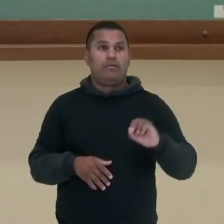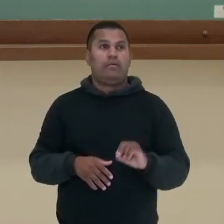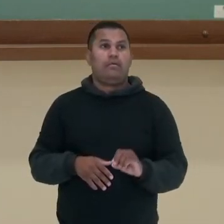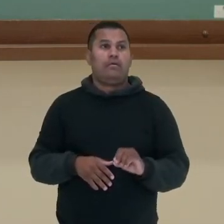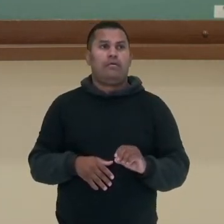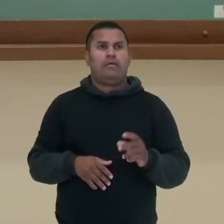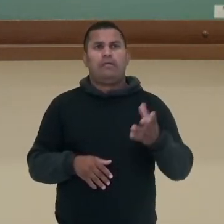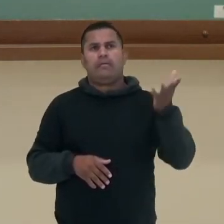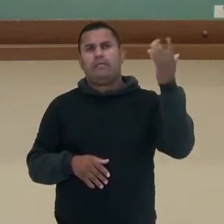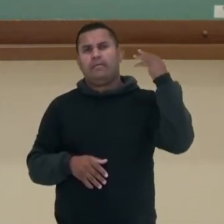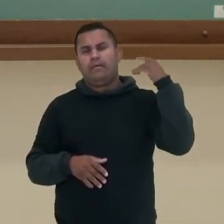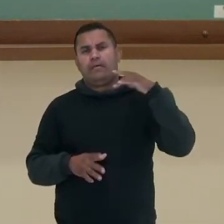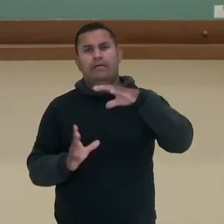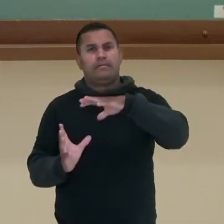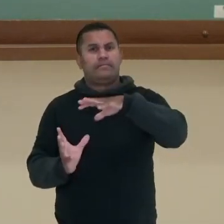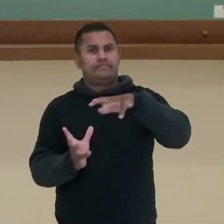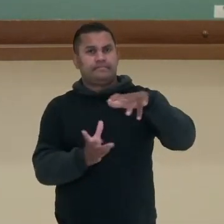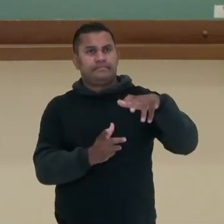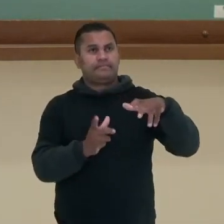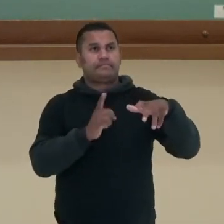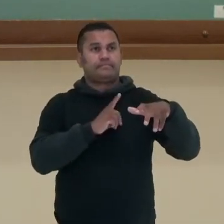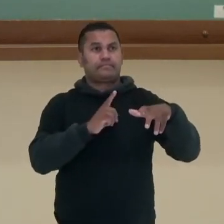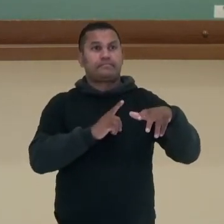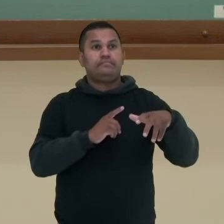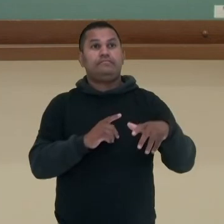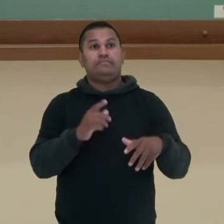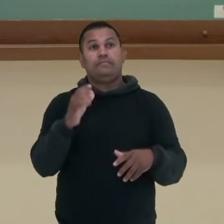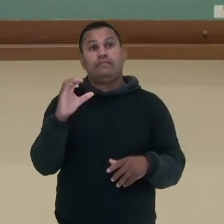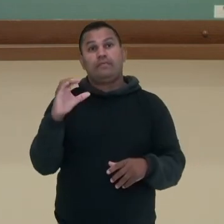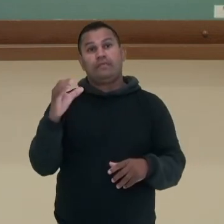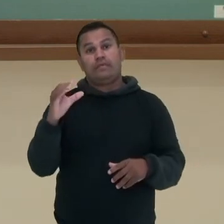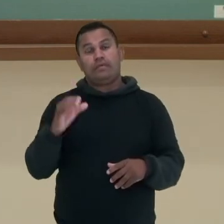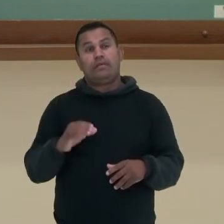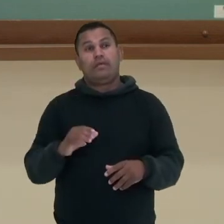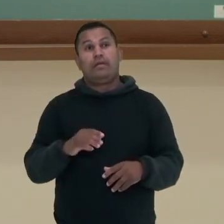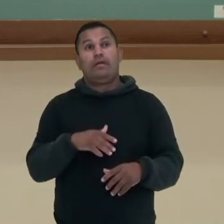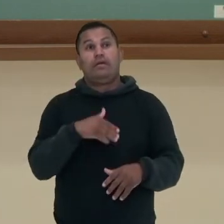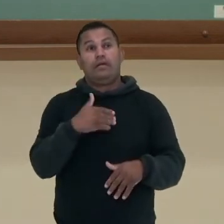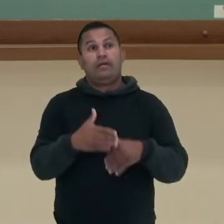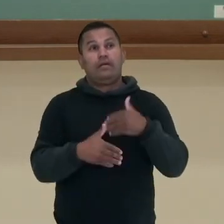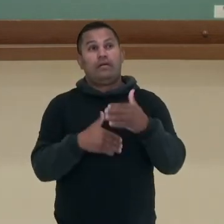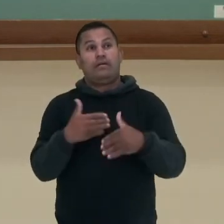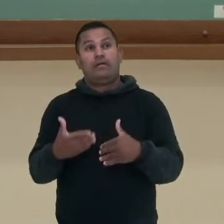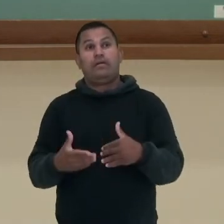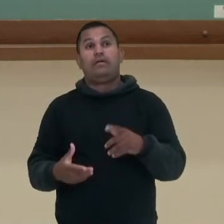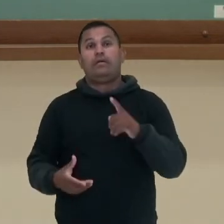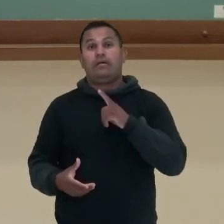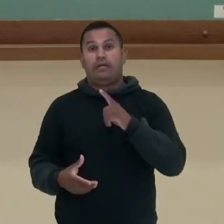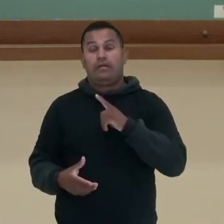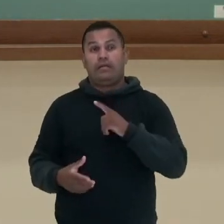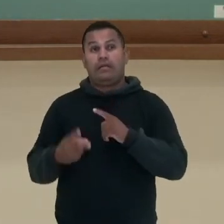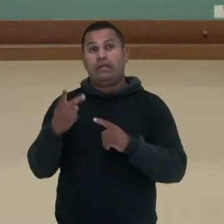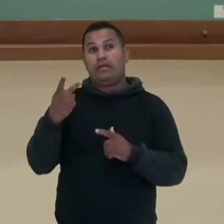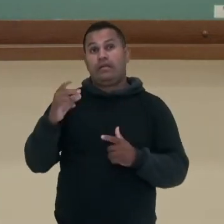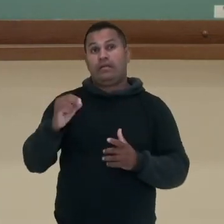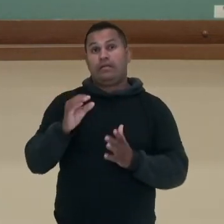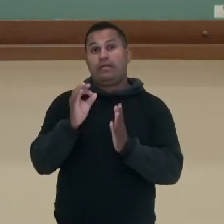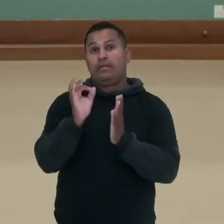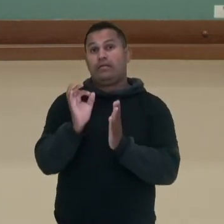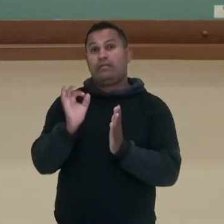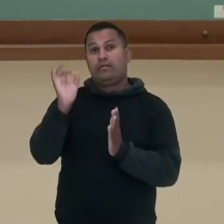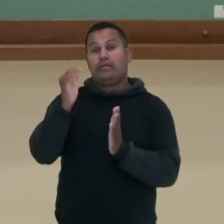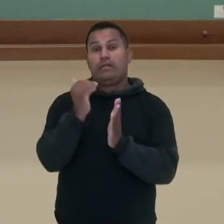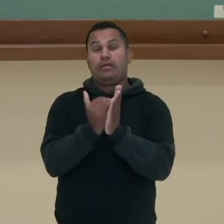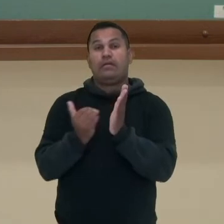mais na atmosfera do que tínhamos antes. Por quê? Por processos naturais. A gente retira o gás carbônico que estava